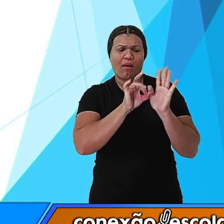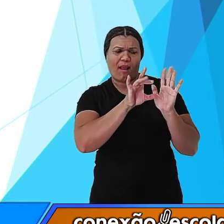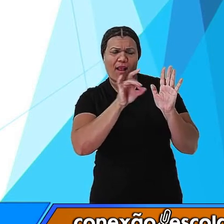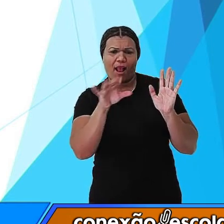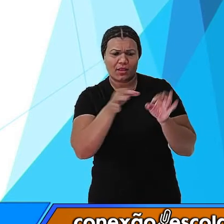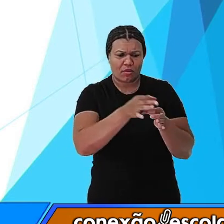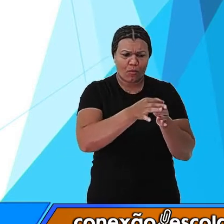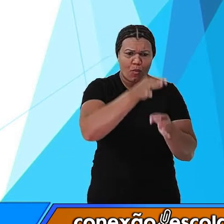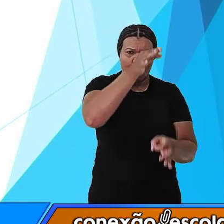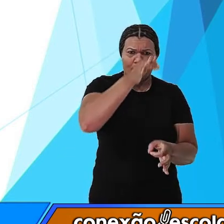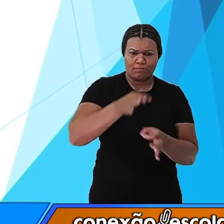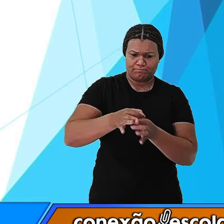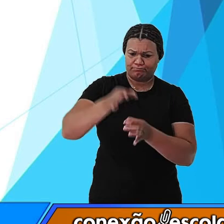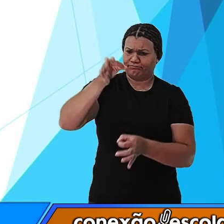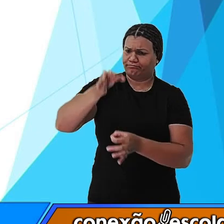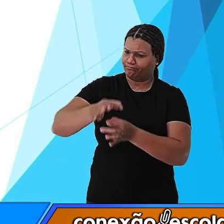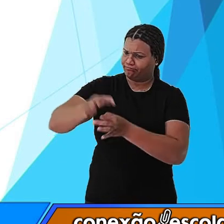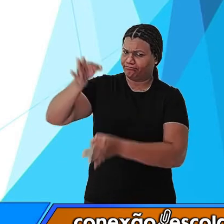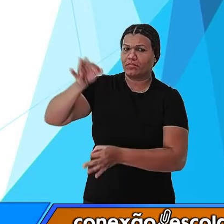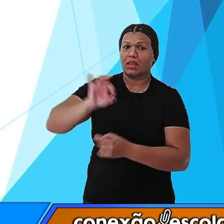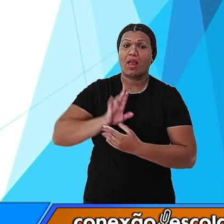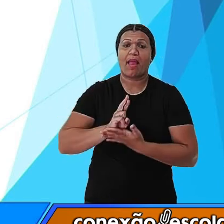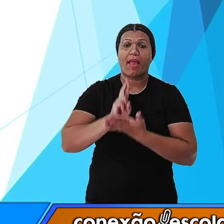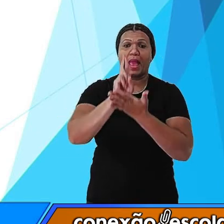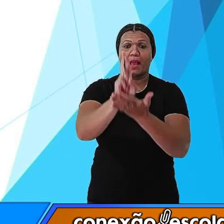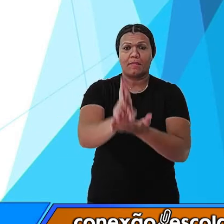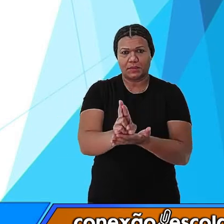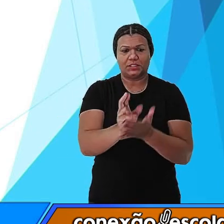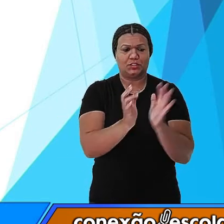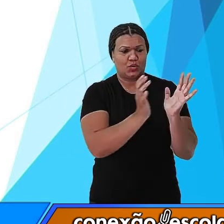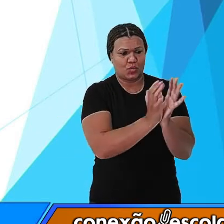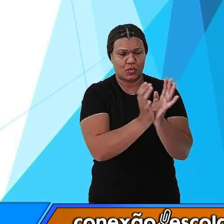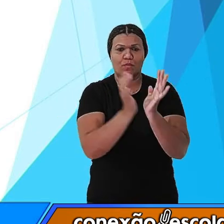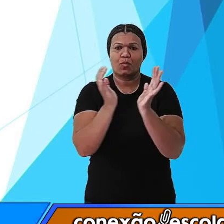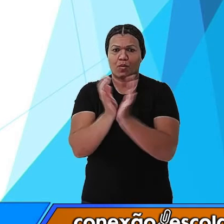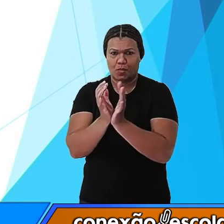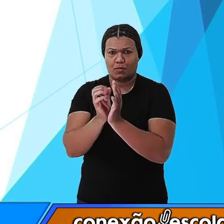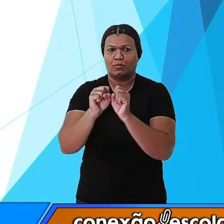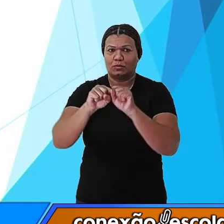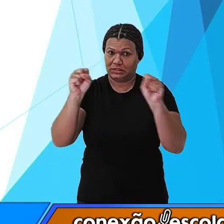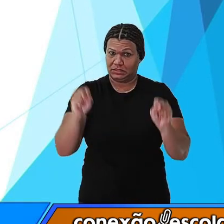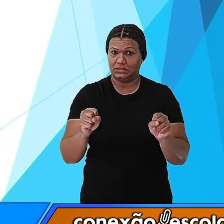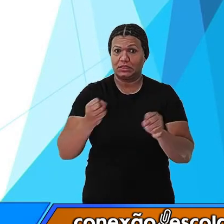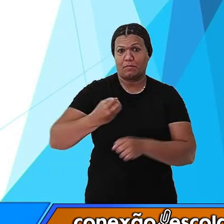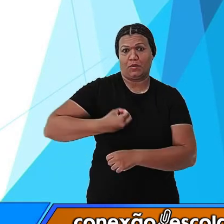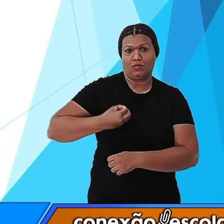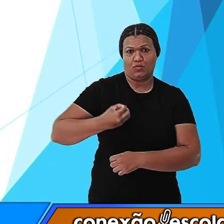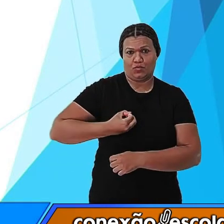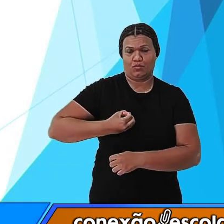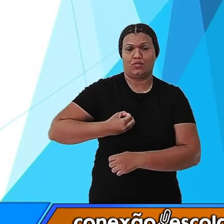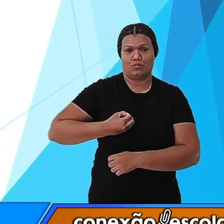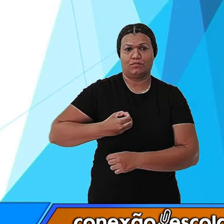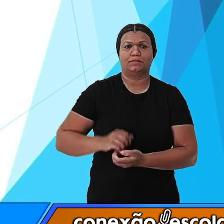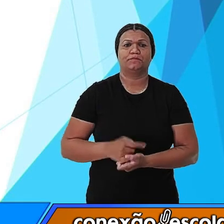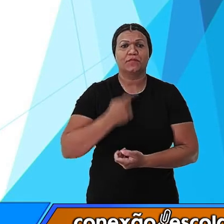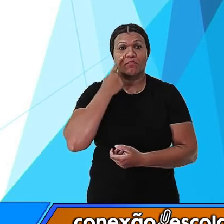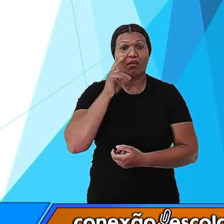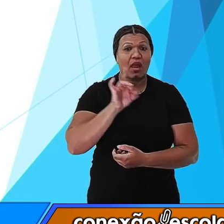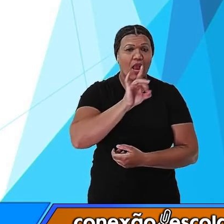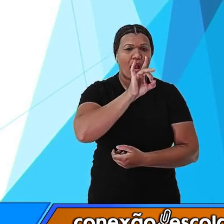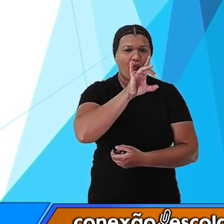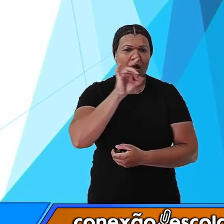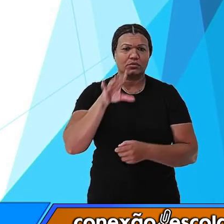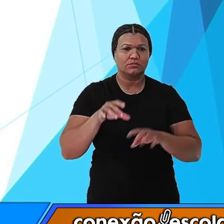haste representa uma classe do sistema de numeração decimal. Veja bem, cada